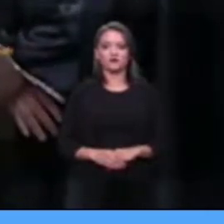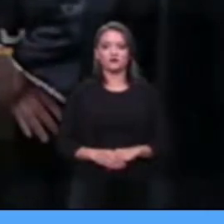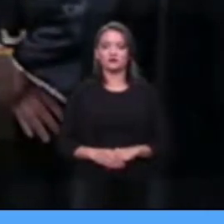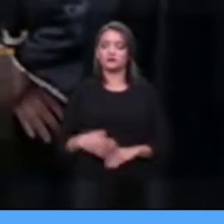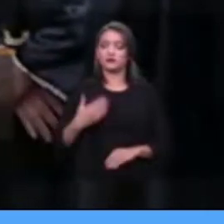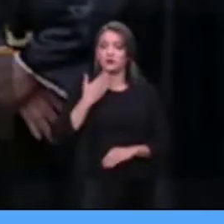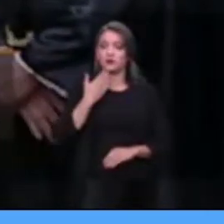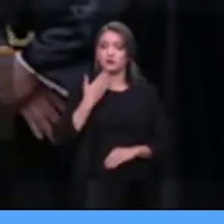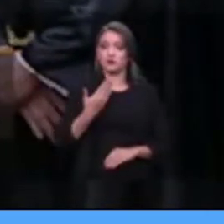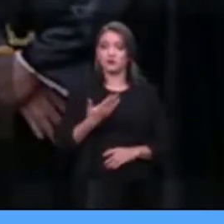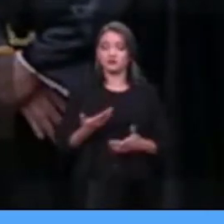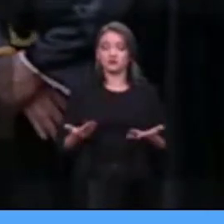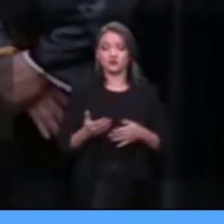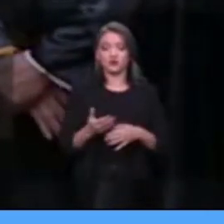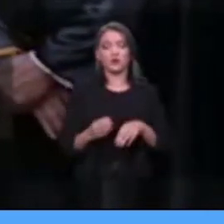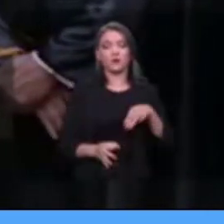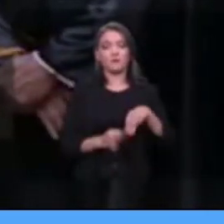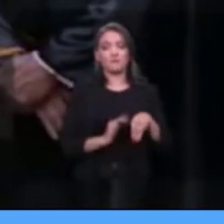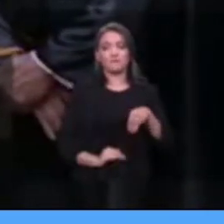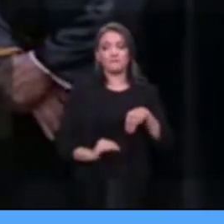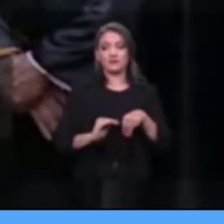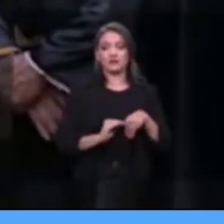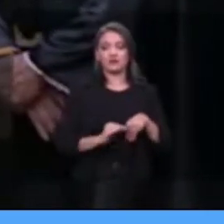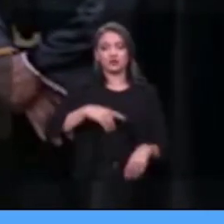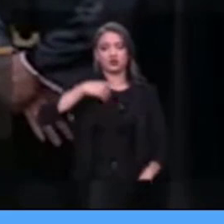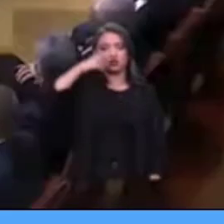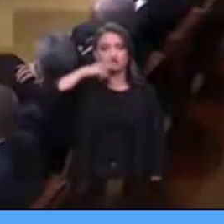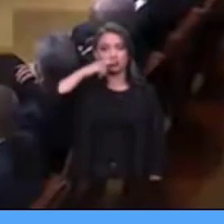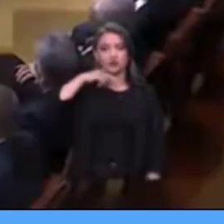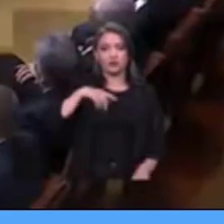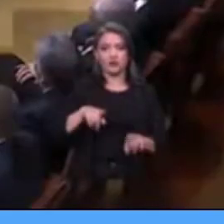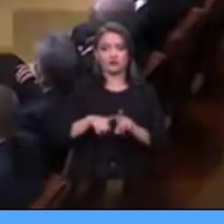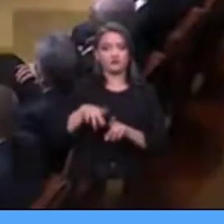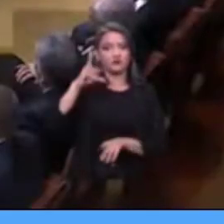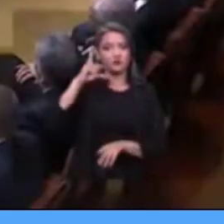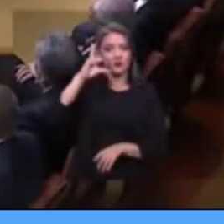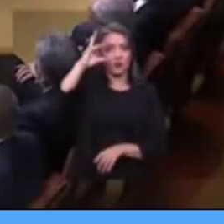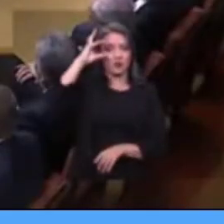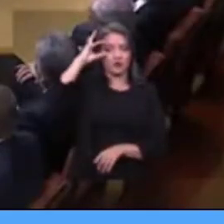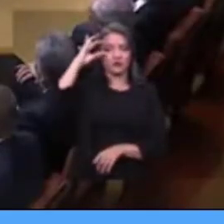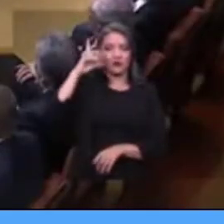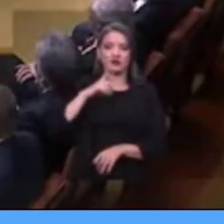Solicito aos ministros Gilmar Mendes e André Mendonça